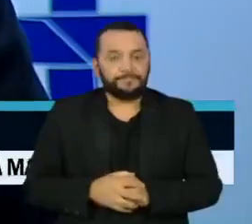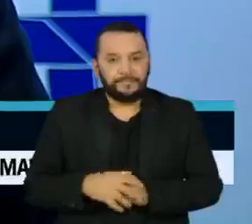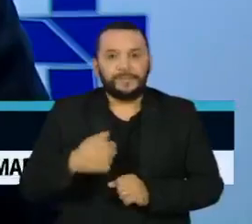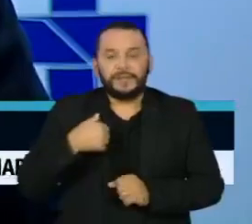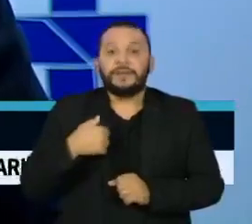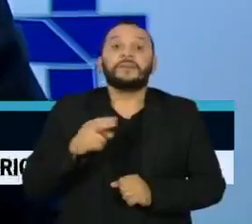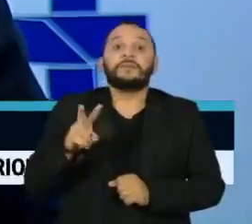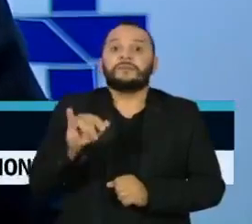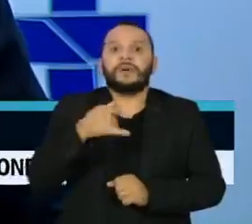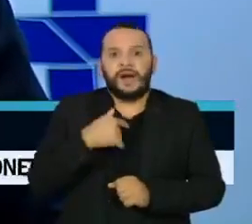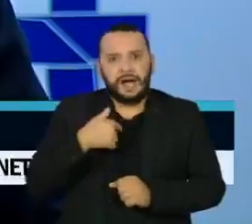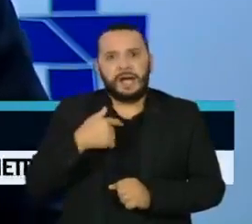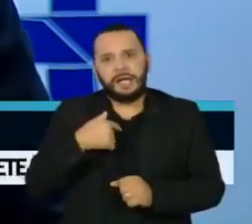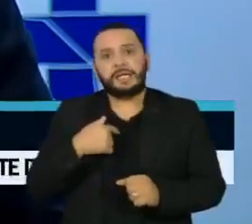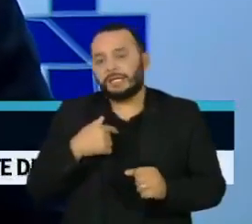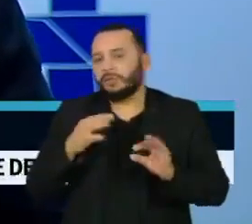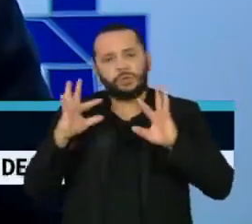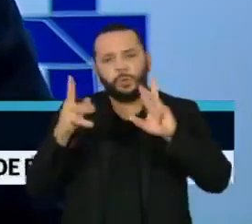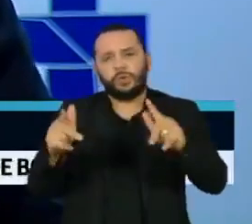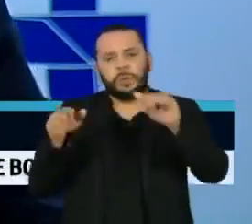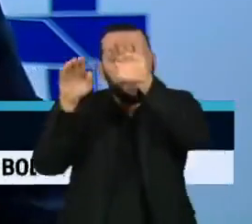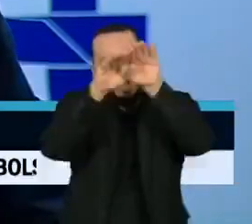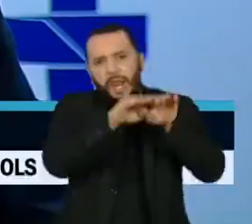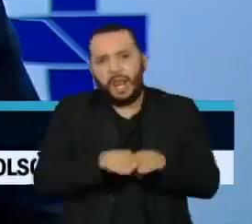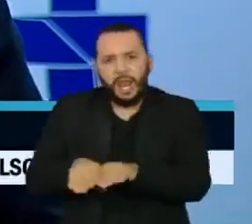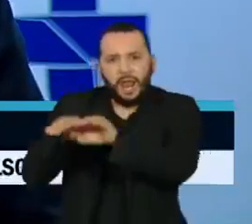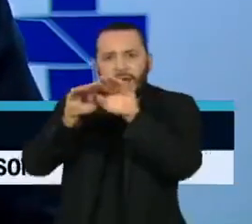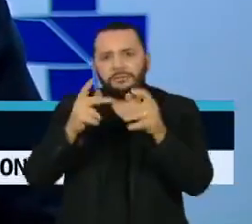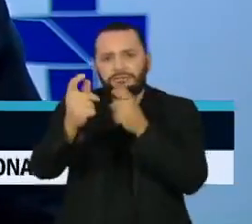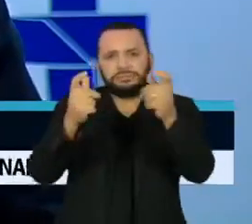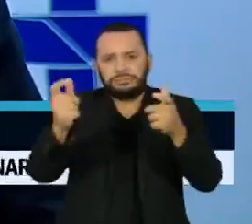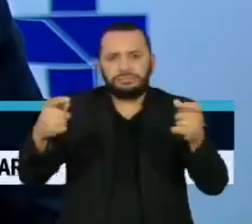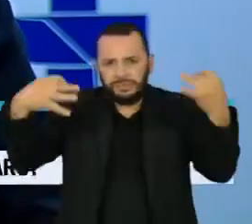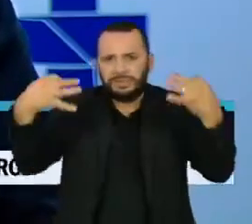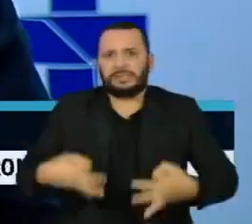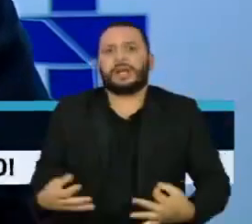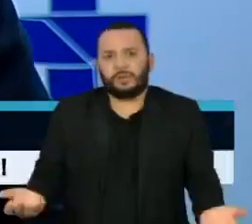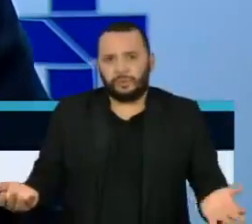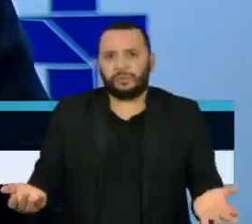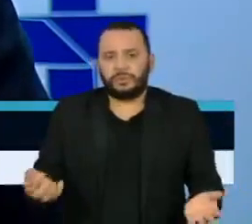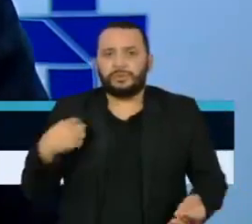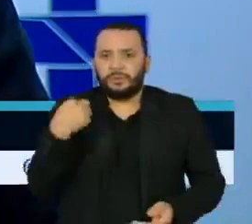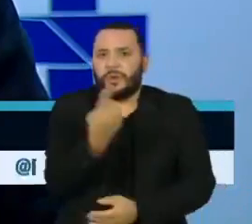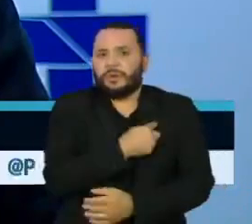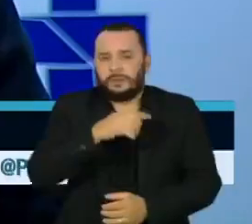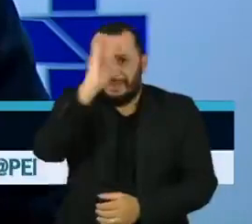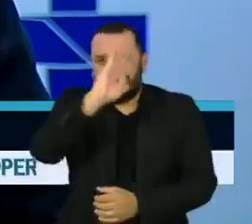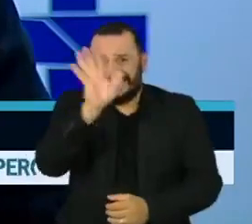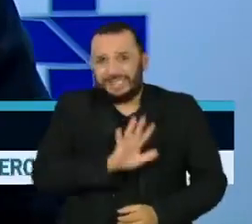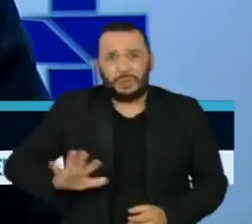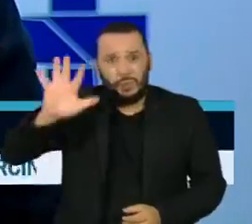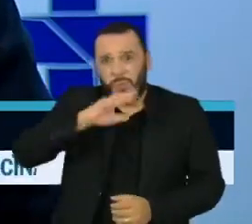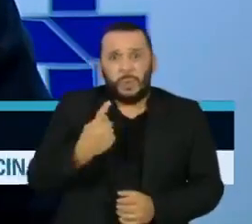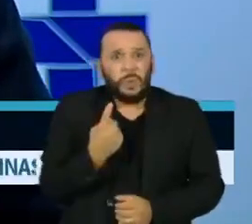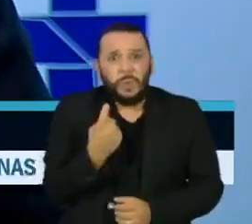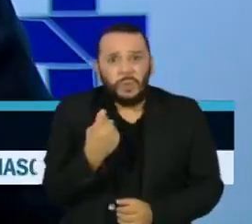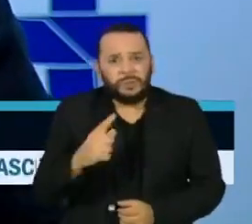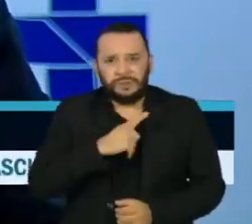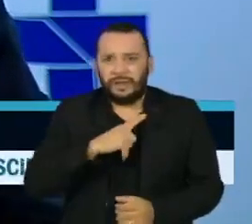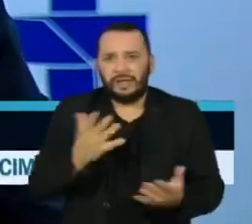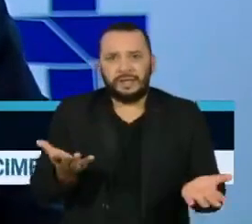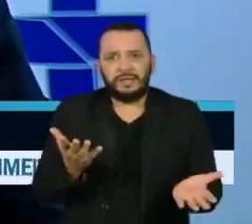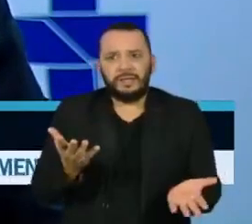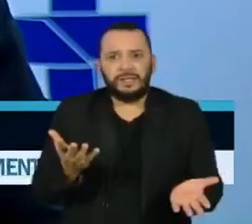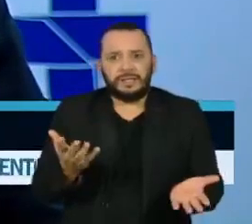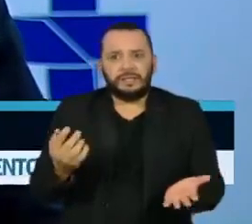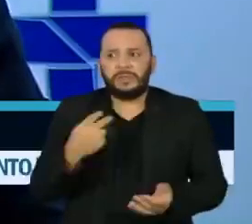vacinando antes de outros estados ou municípios antes de outros municípios. Nós somos um só país. Não